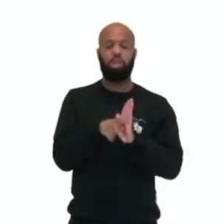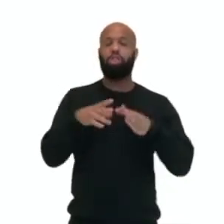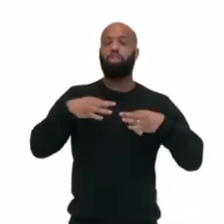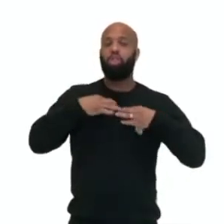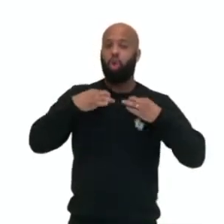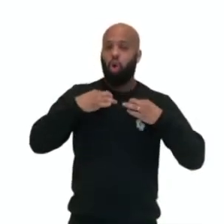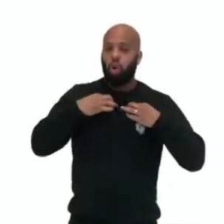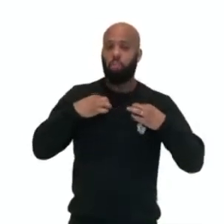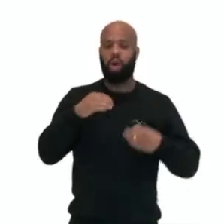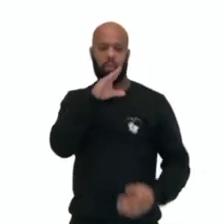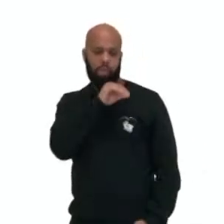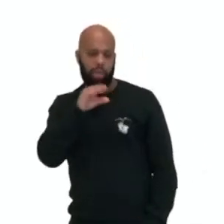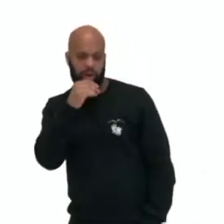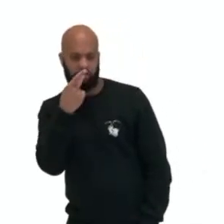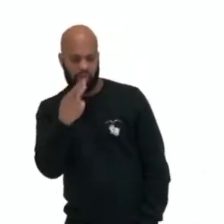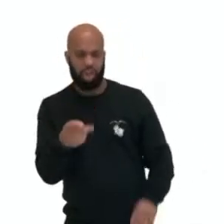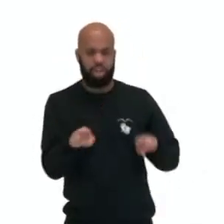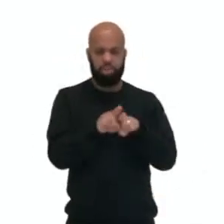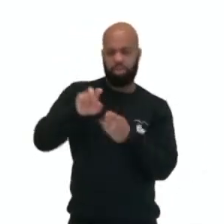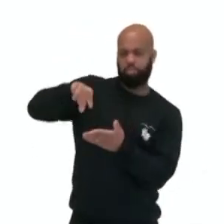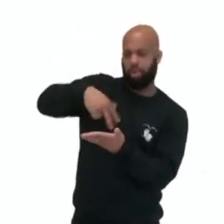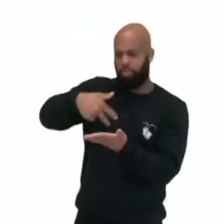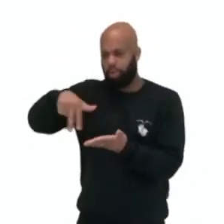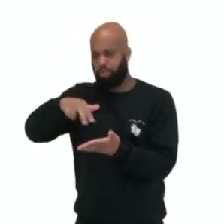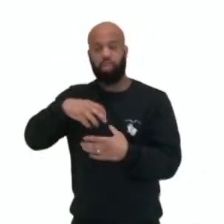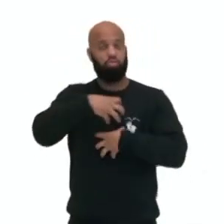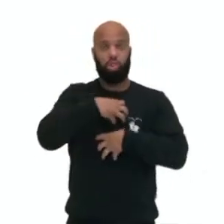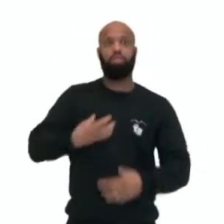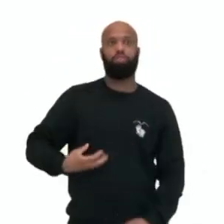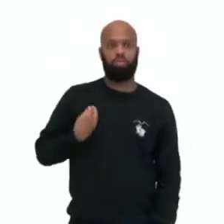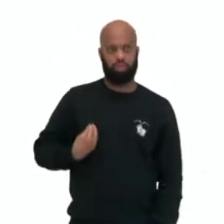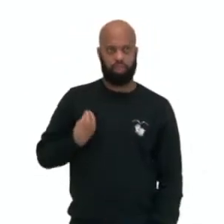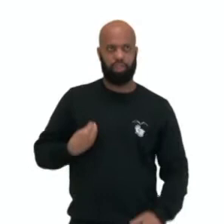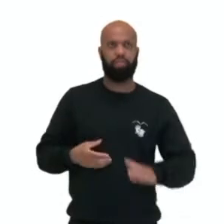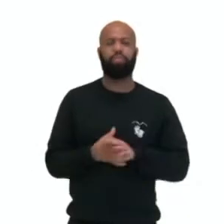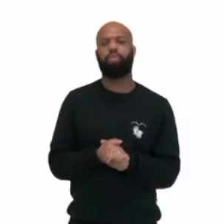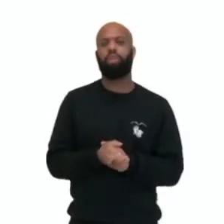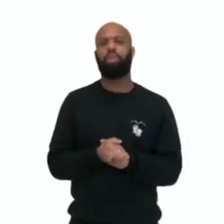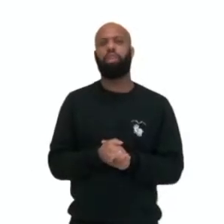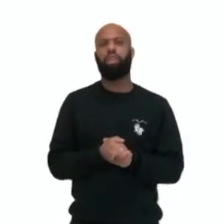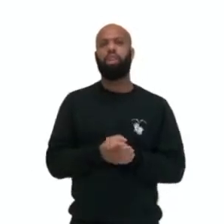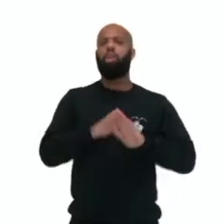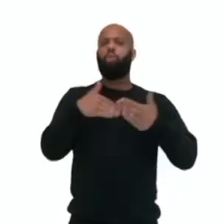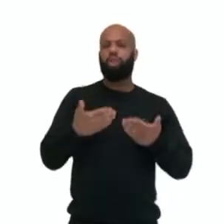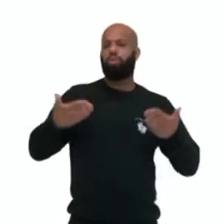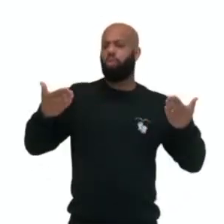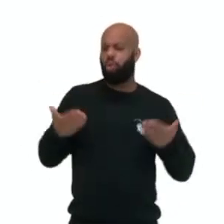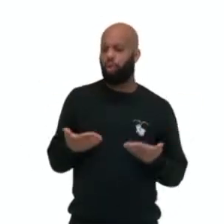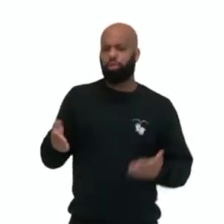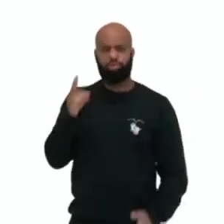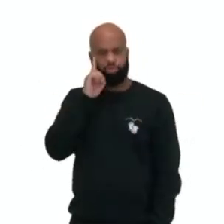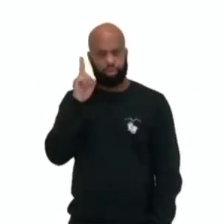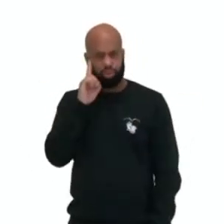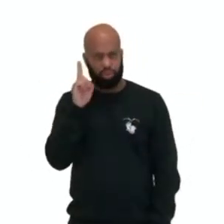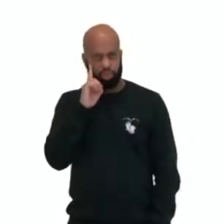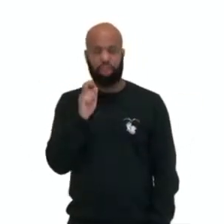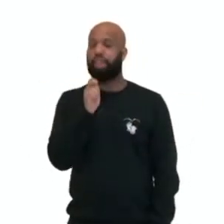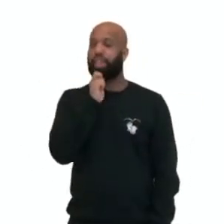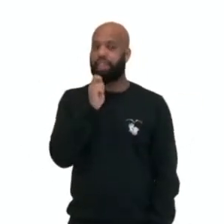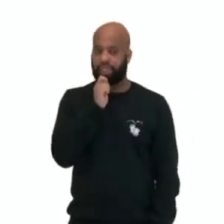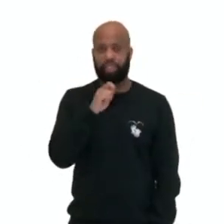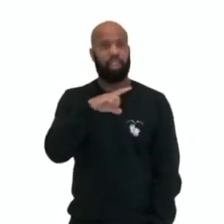no falar, no dançar, enfim, no viver. Nos dias de hoje,